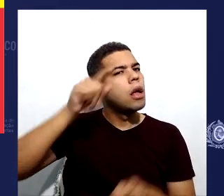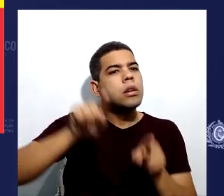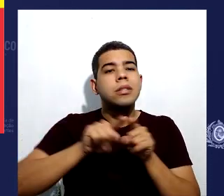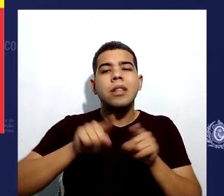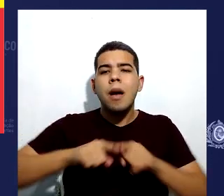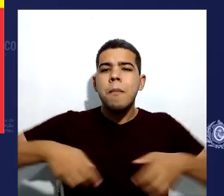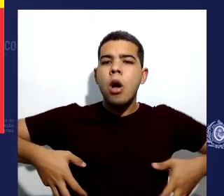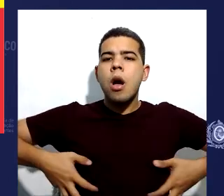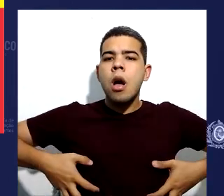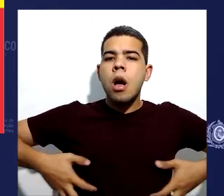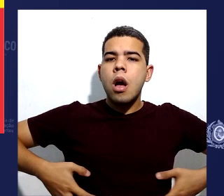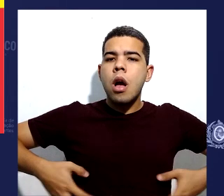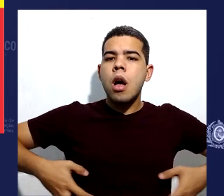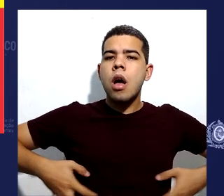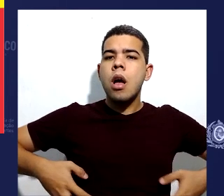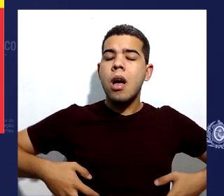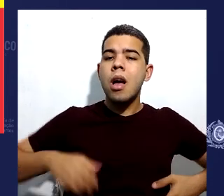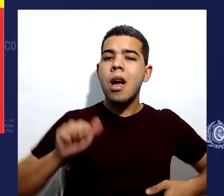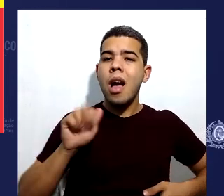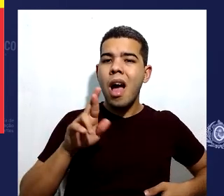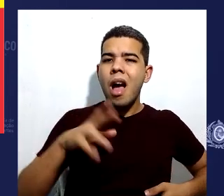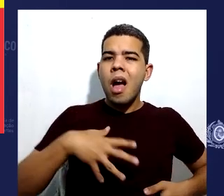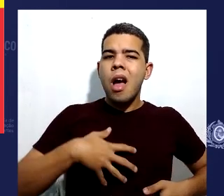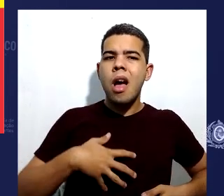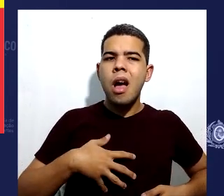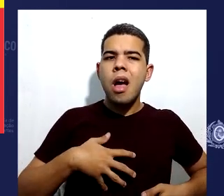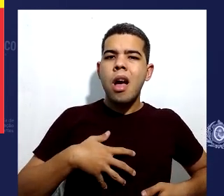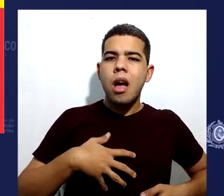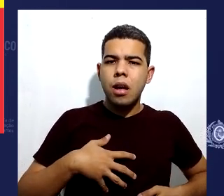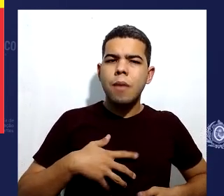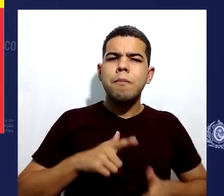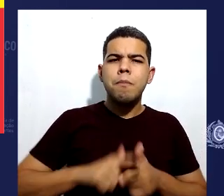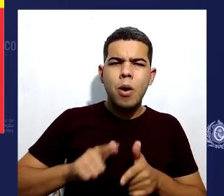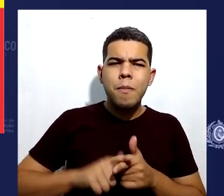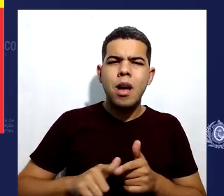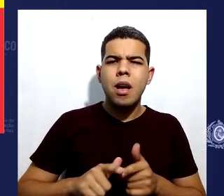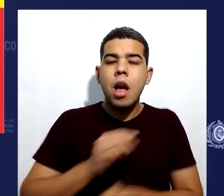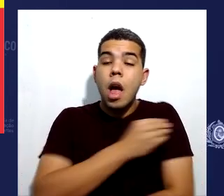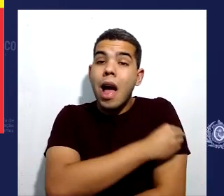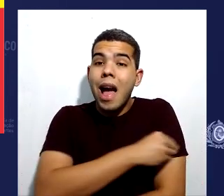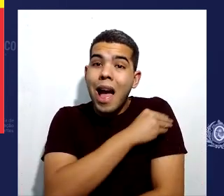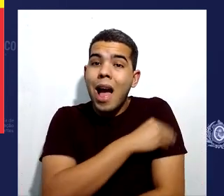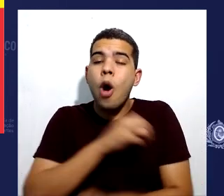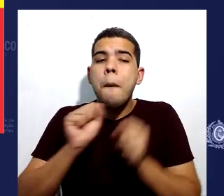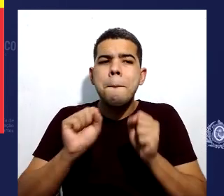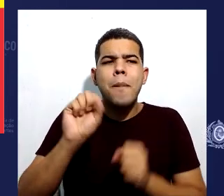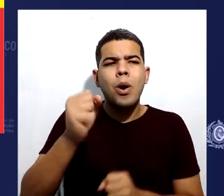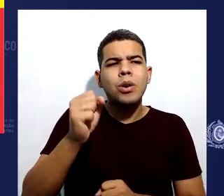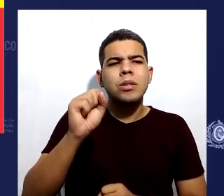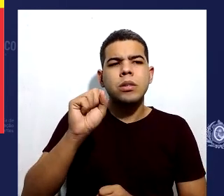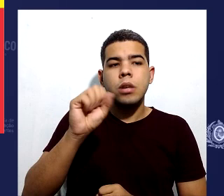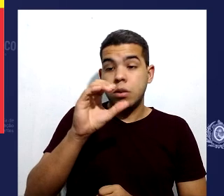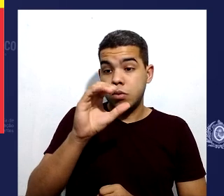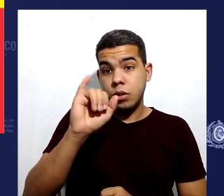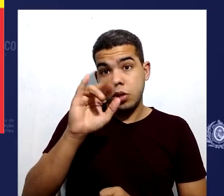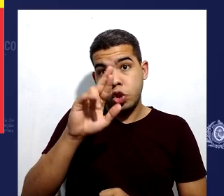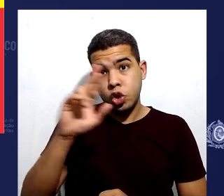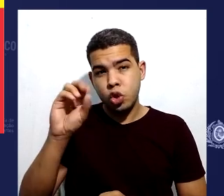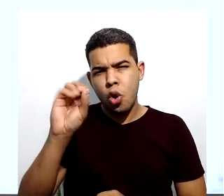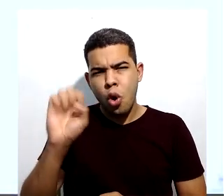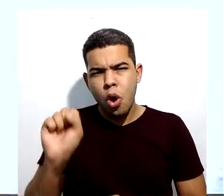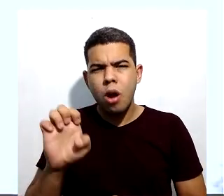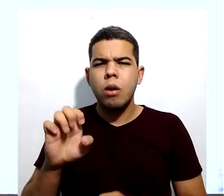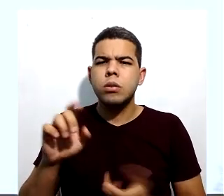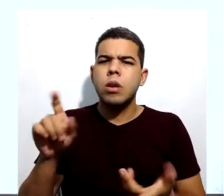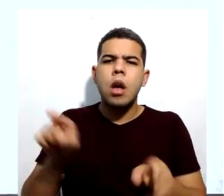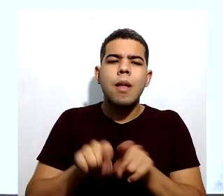levar à cirrose e à demência. O tabaco, ele pode causar o câncer e outras doenças.